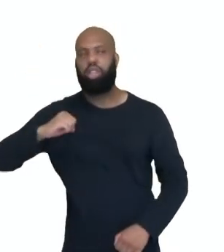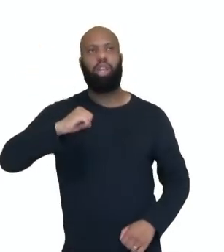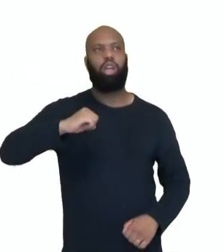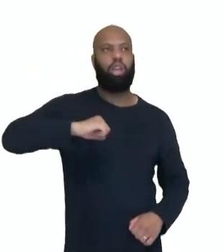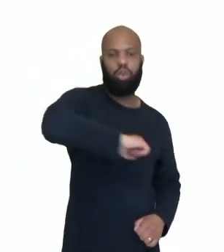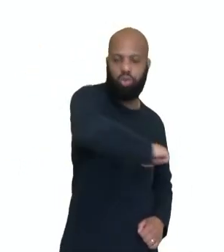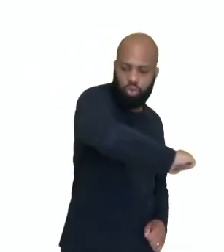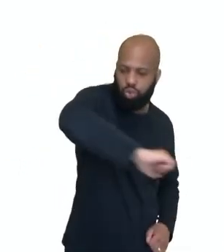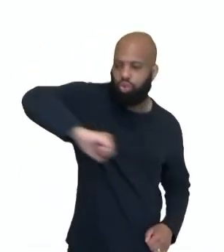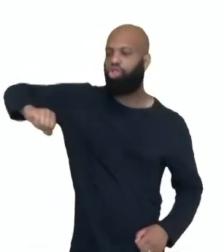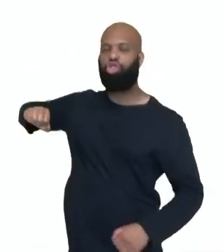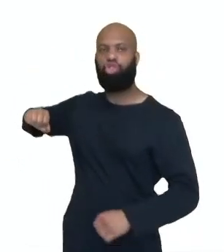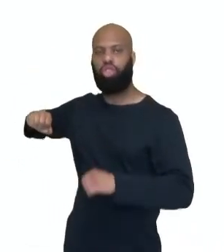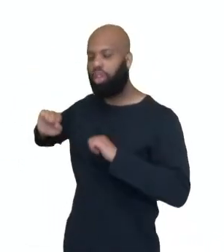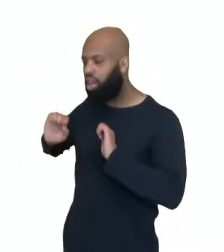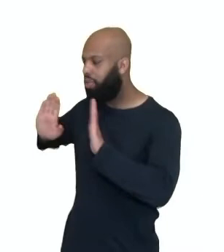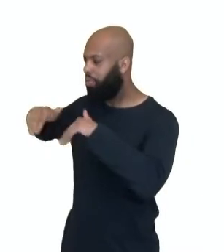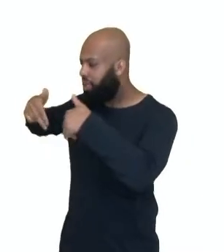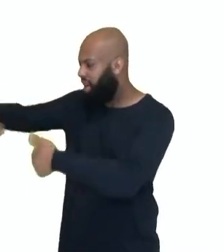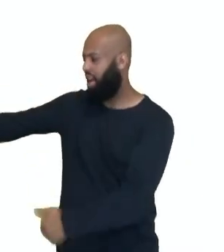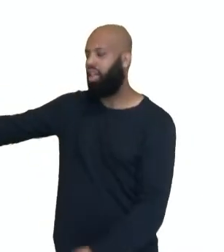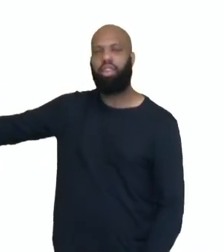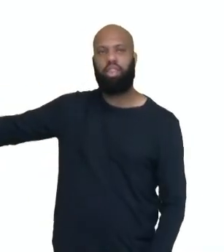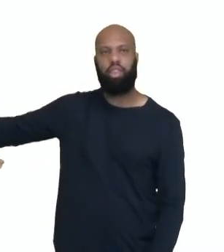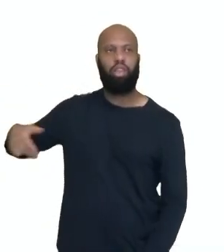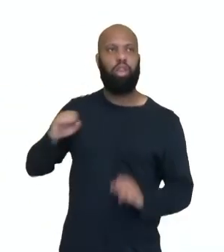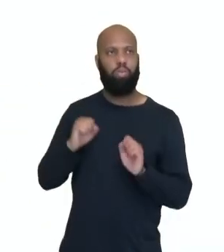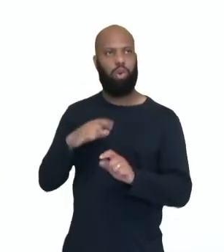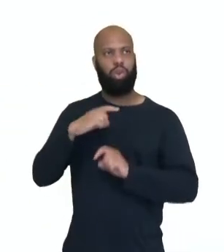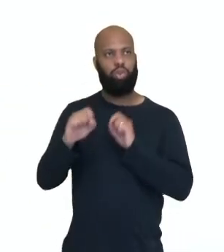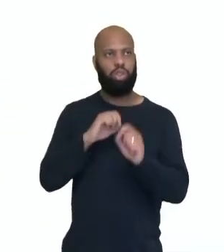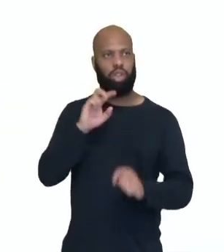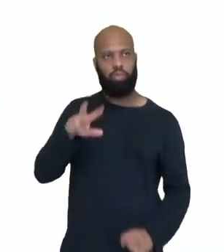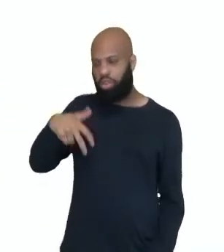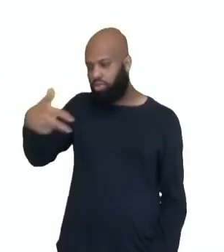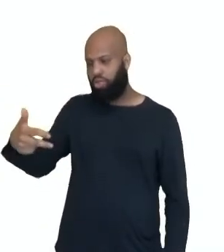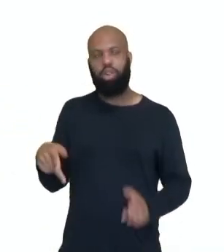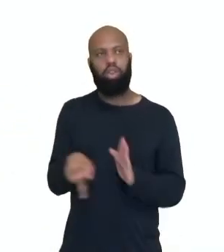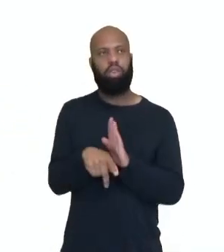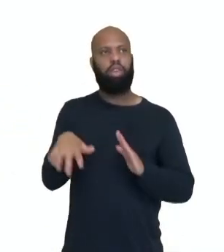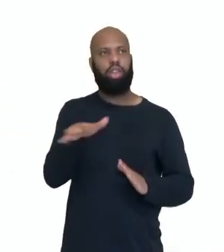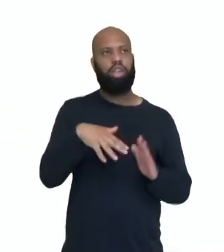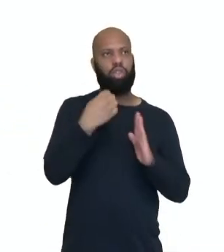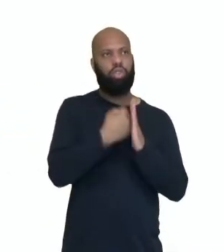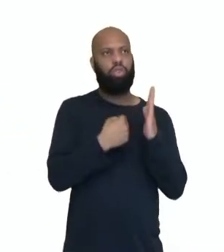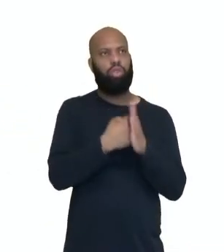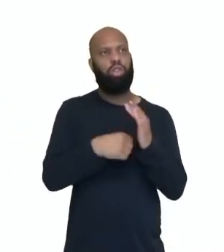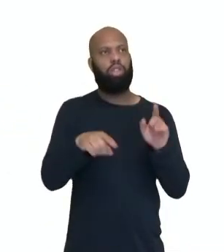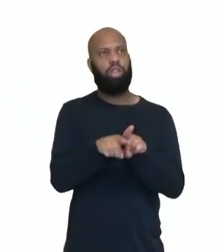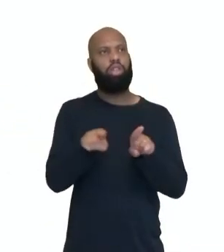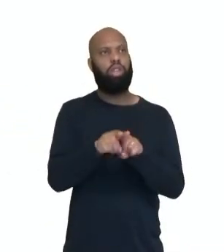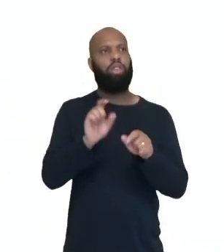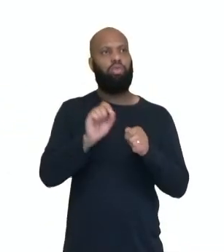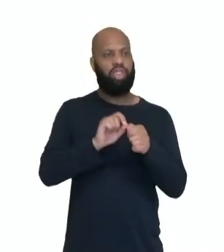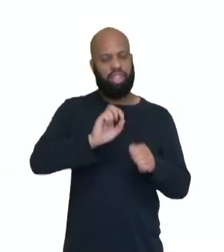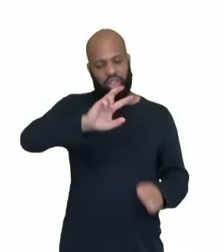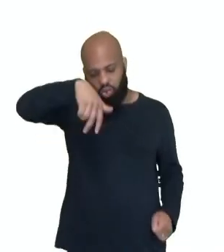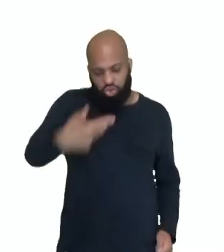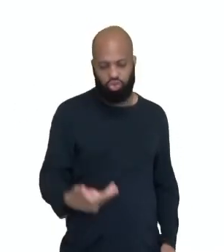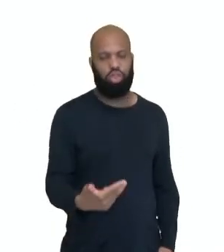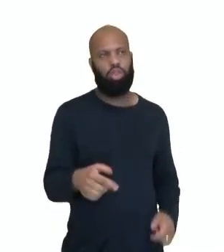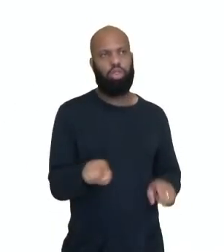arremesso esse adversário. Podemos arremessar tanto para fora da área de luta, como arremessar no chão dentro da